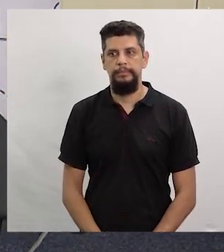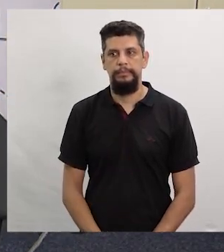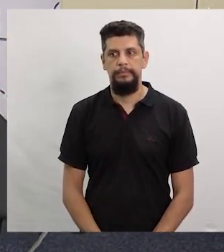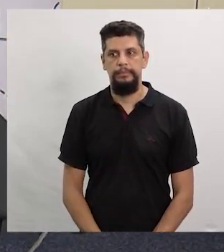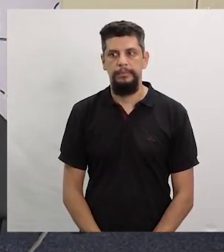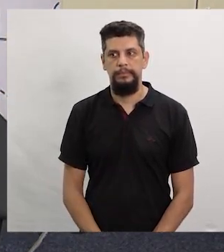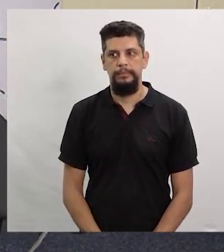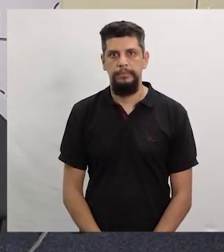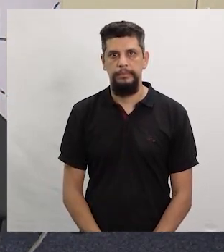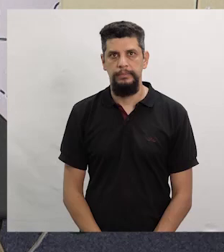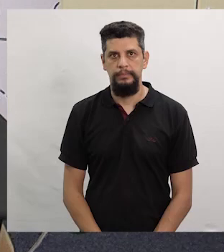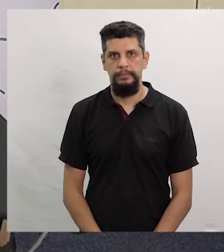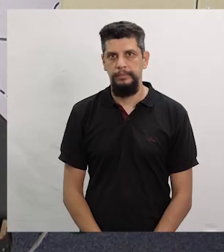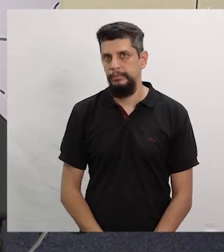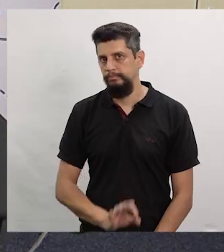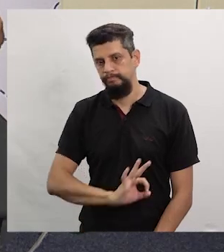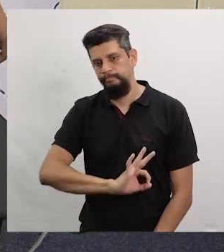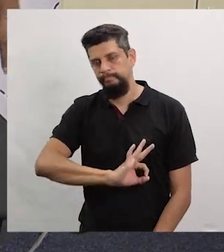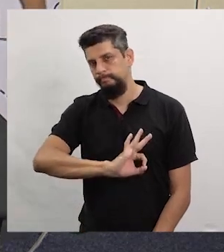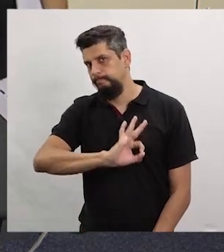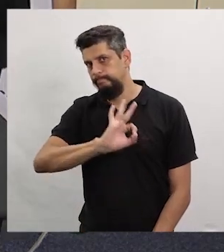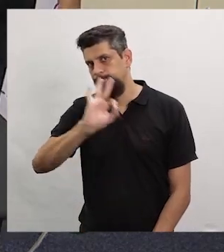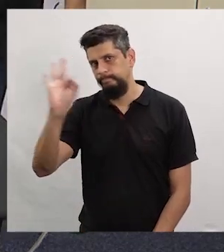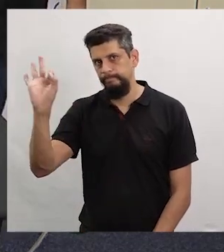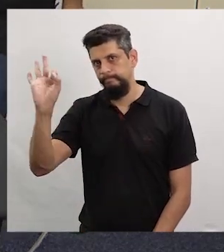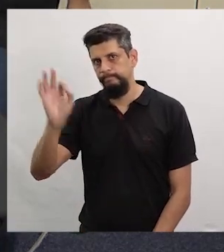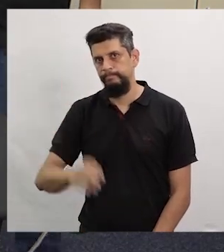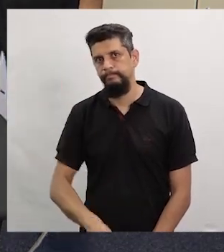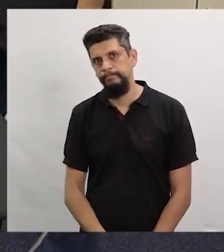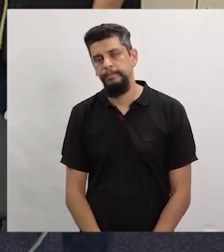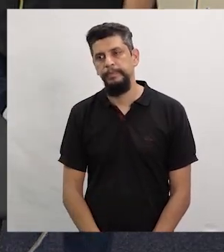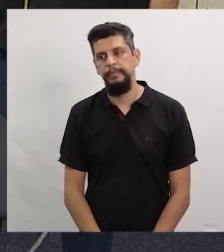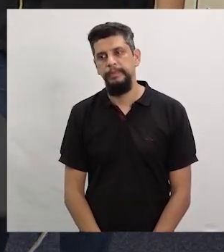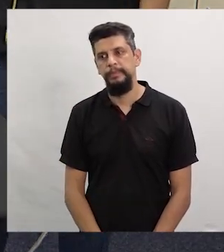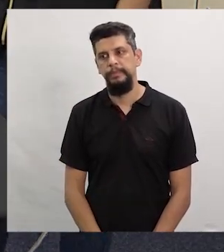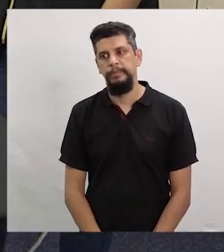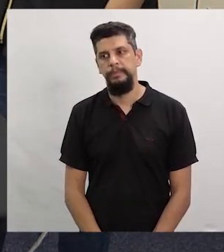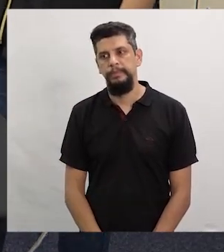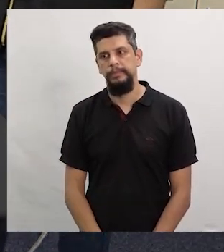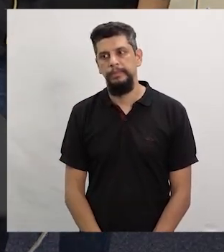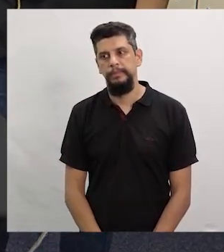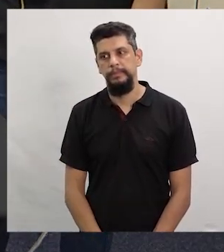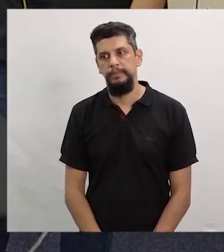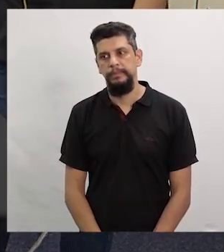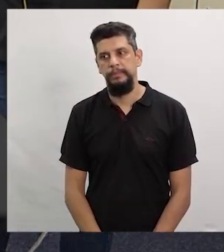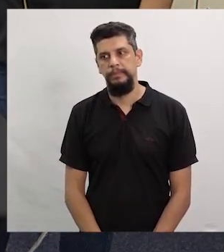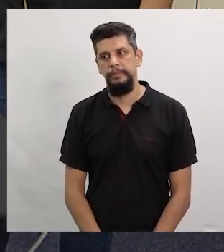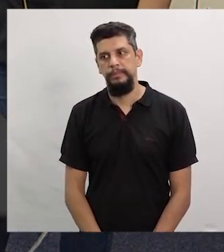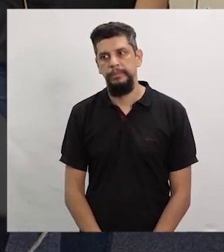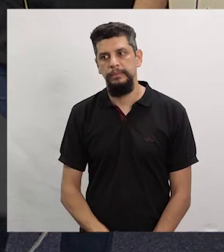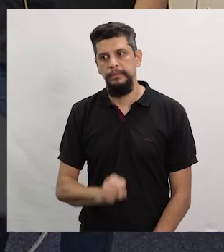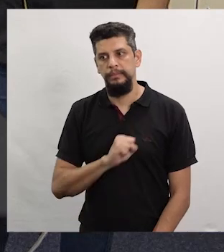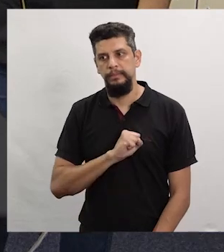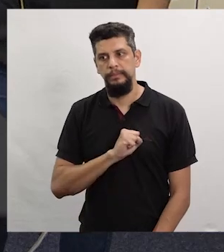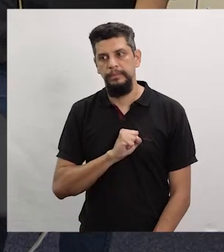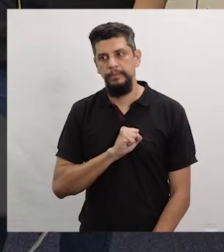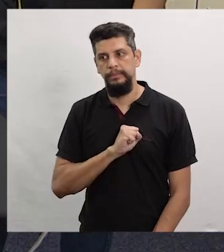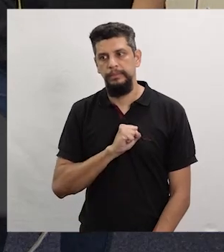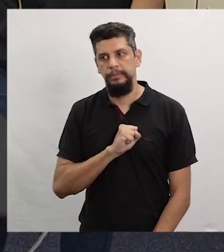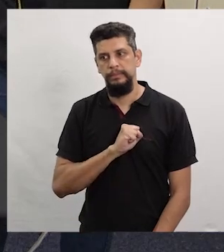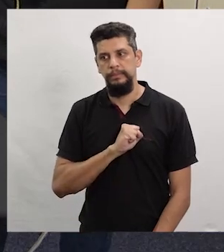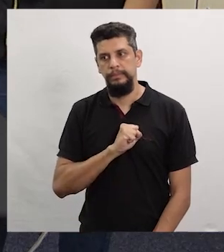um dois muito bem uhum vamos lá uma